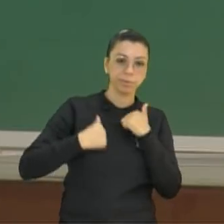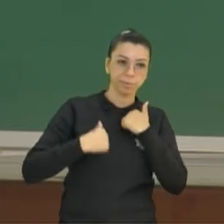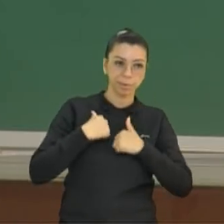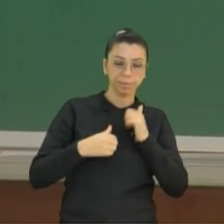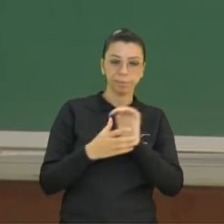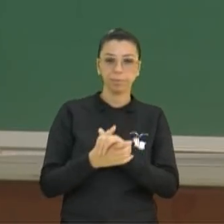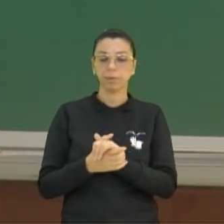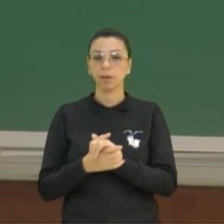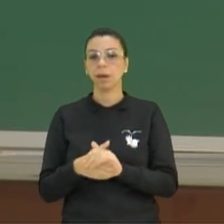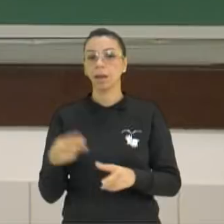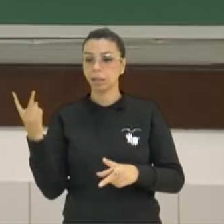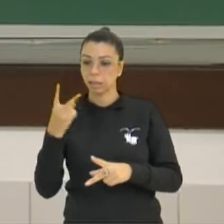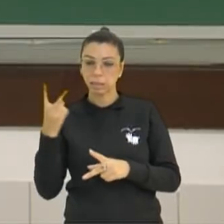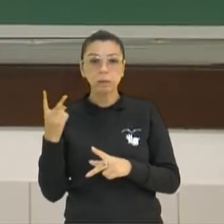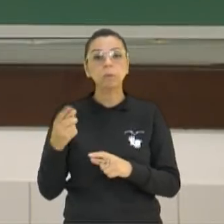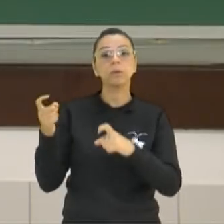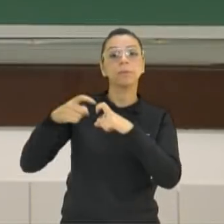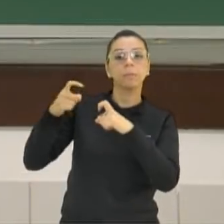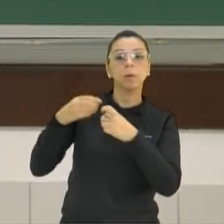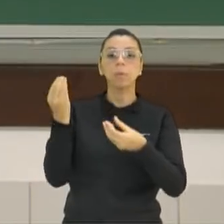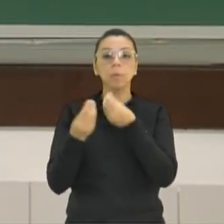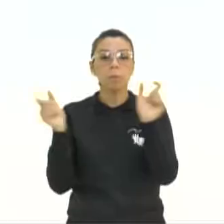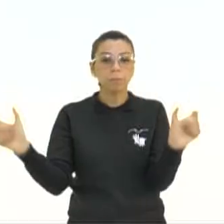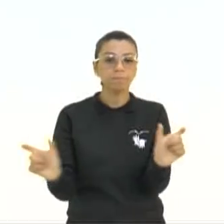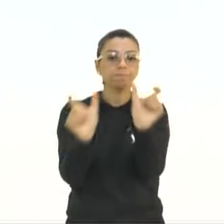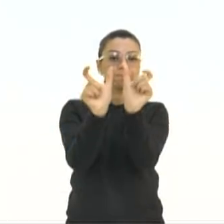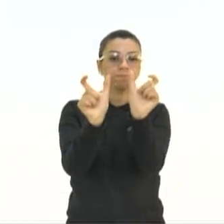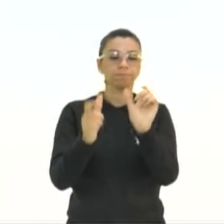segunda ele está no médico. Como é que a gente vai ligar isso daí?